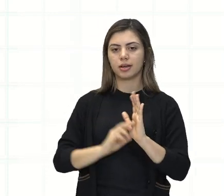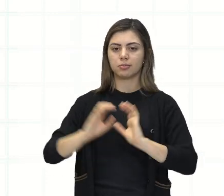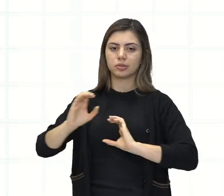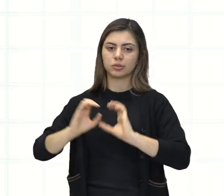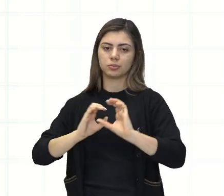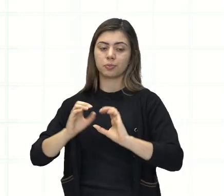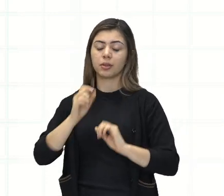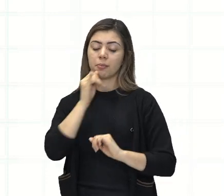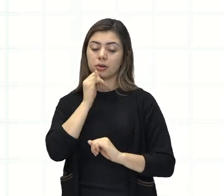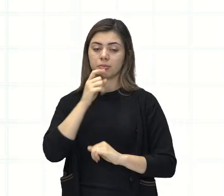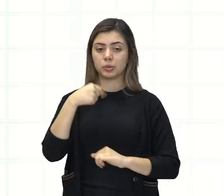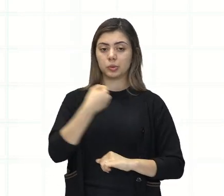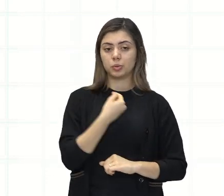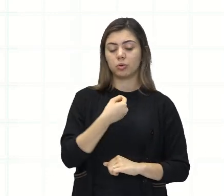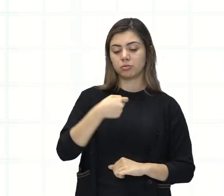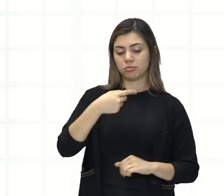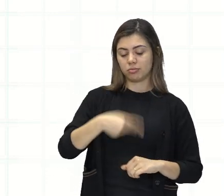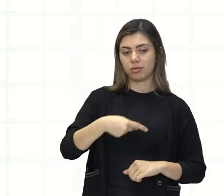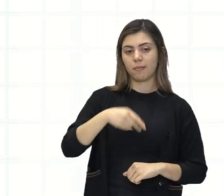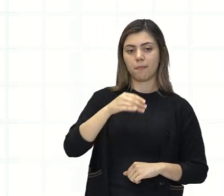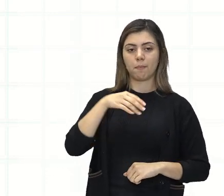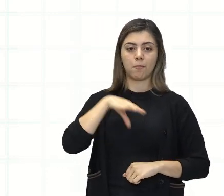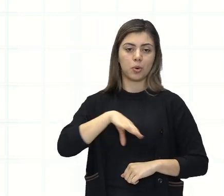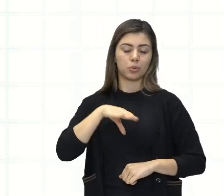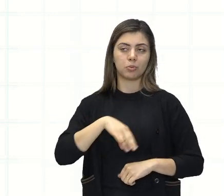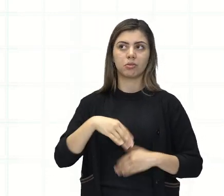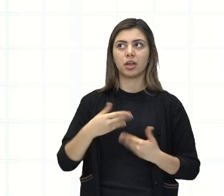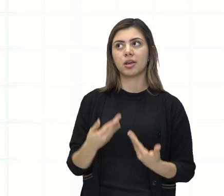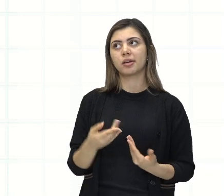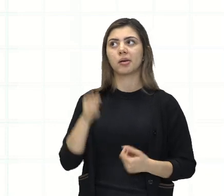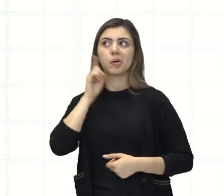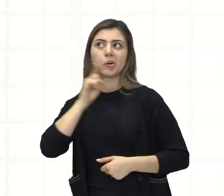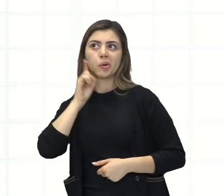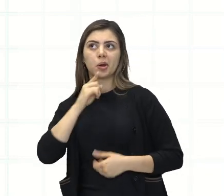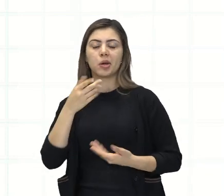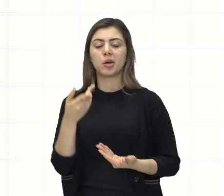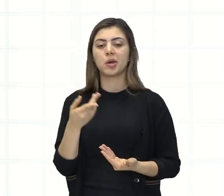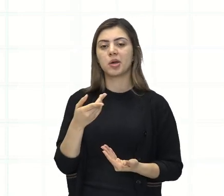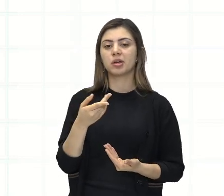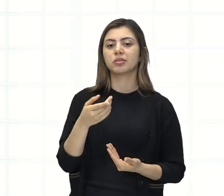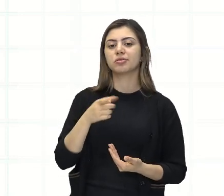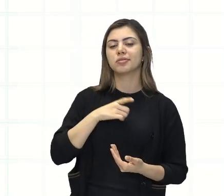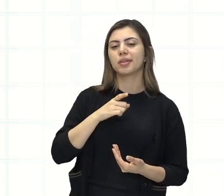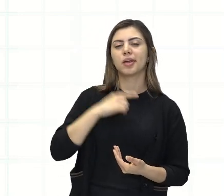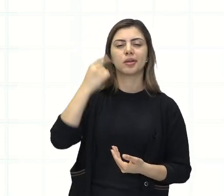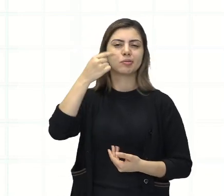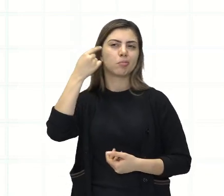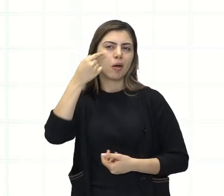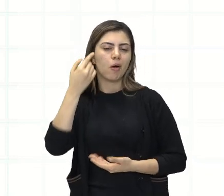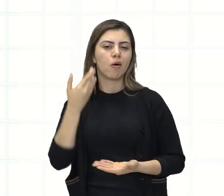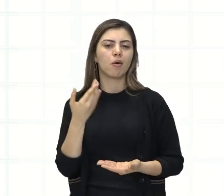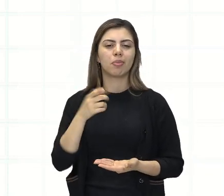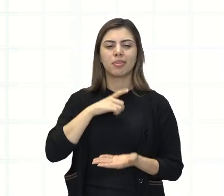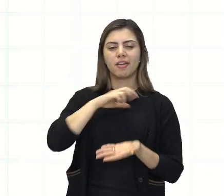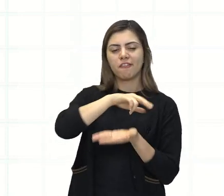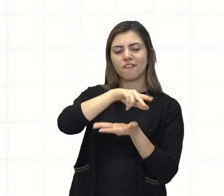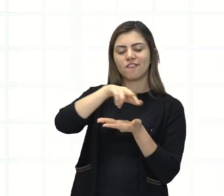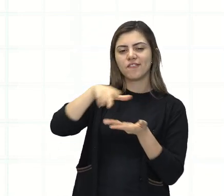língua portuguesa, a língua inglesa, espanhol e várias outras línguas que